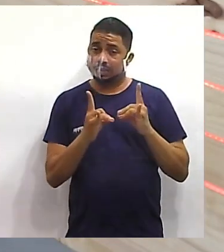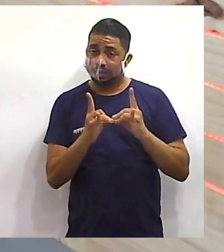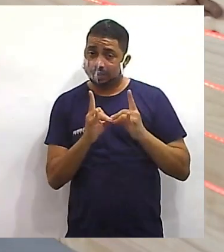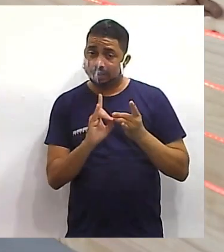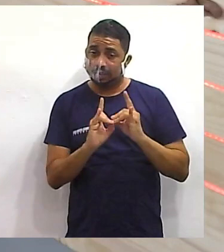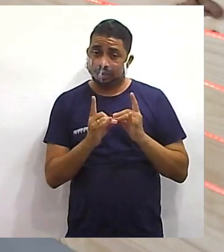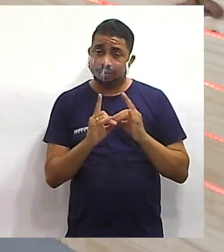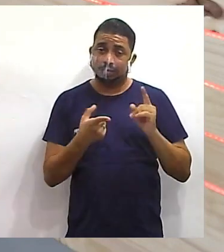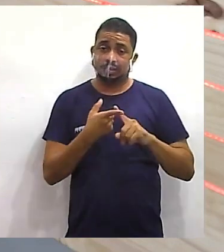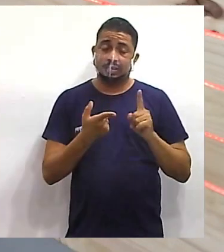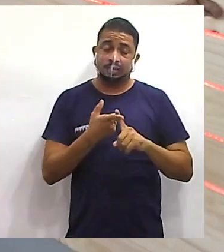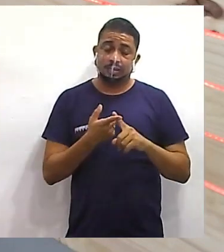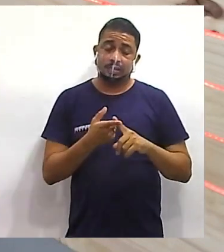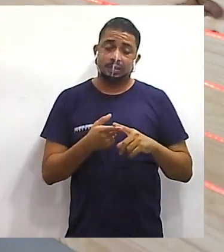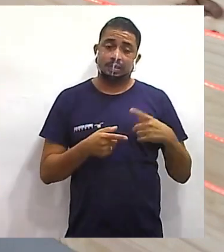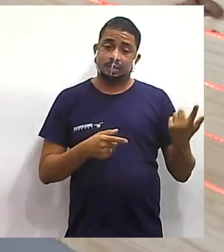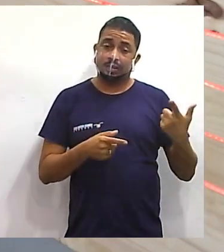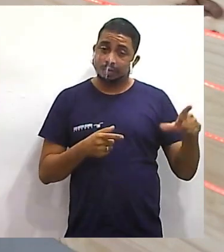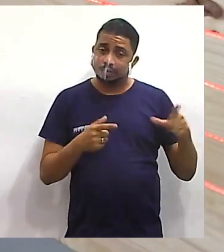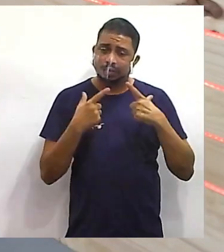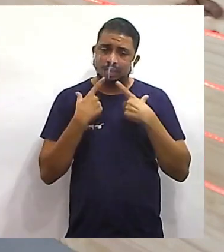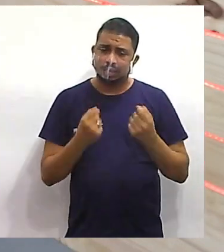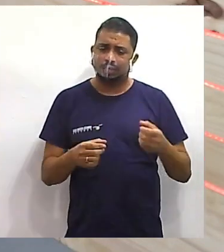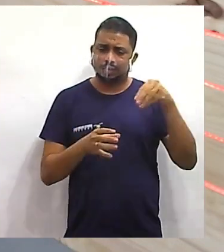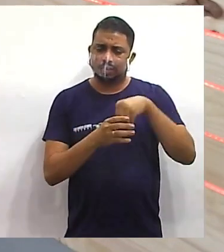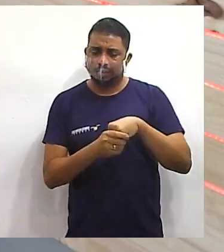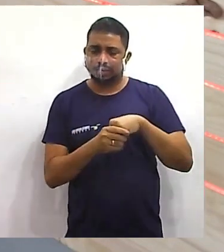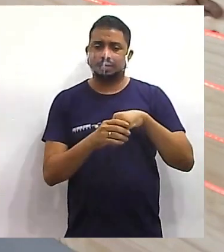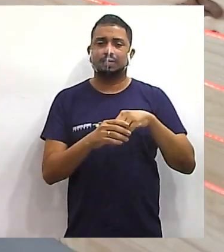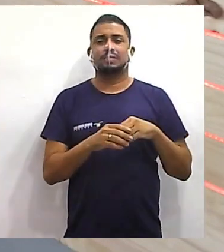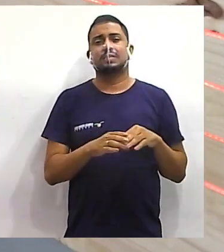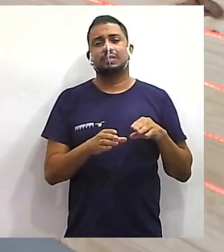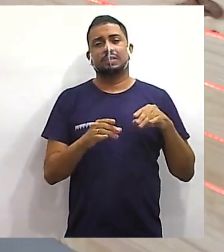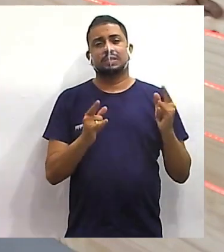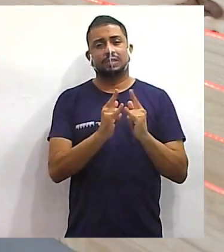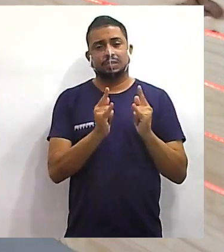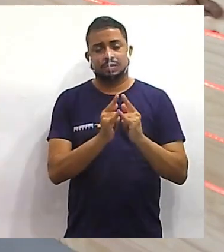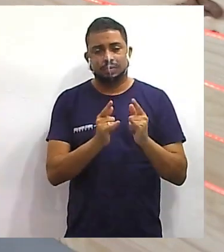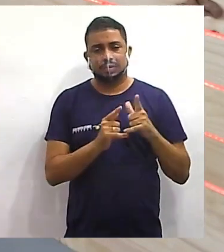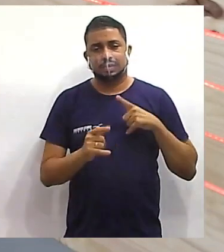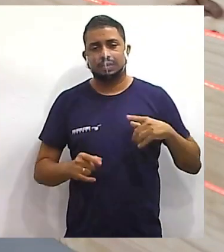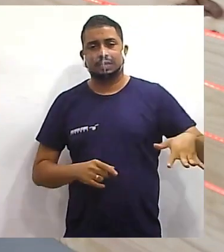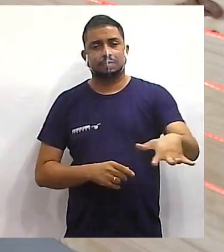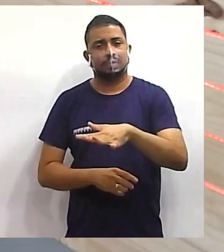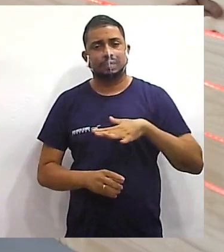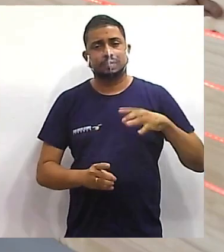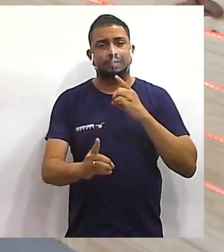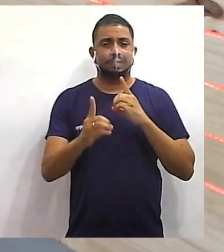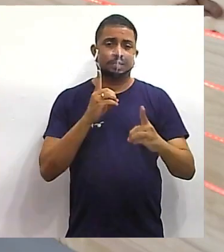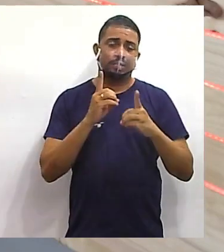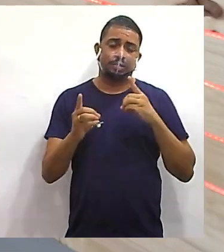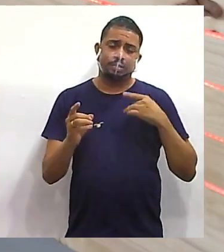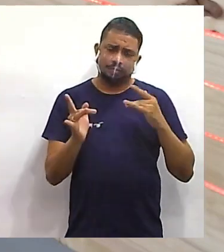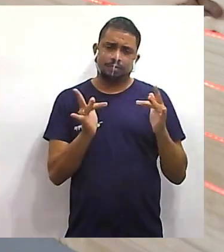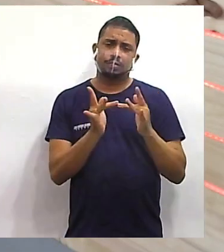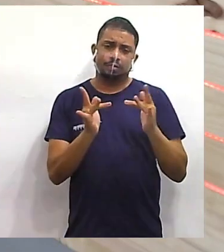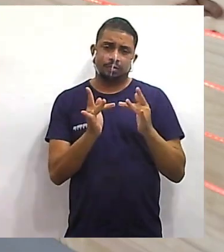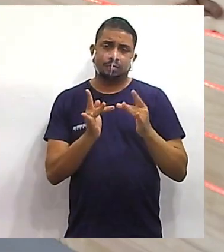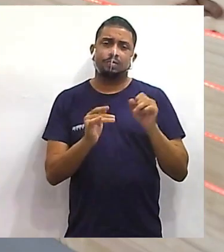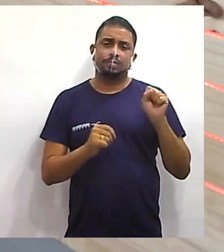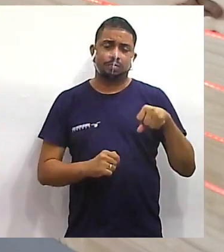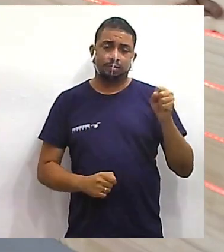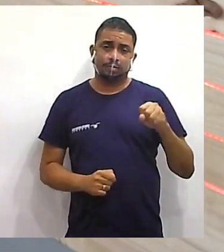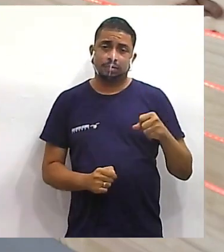trazer também essa outra linguagem, né, para dentro da instituição, para ter esse espaço de diálogo. Mas eu concordo sim, Márcia, que a gente